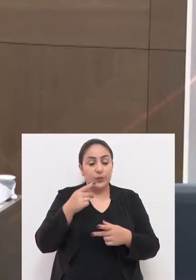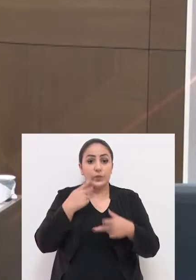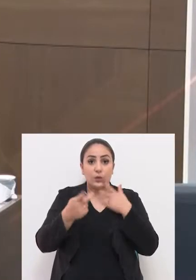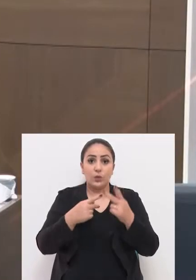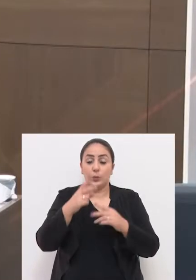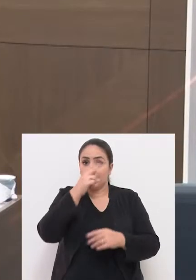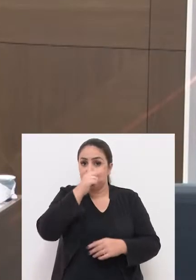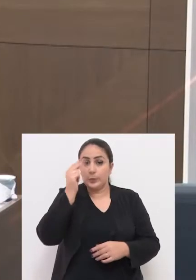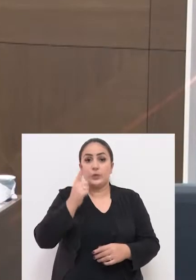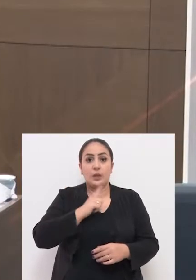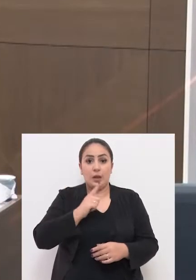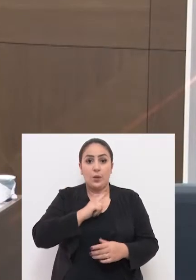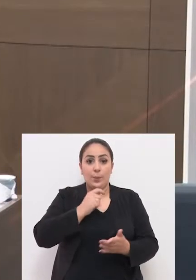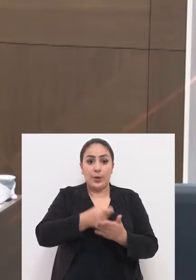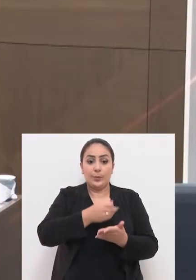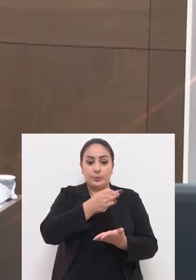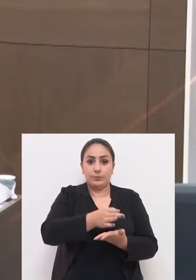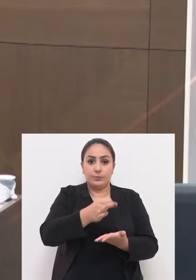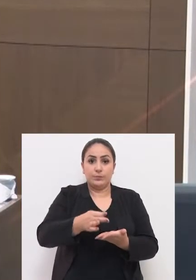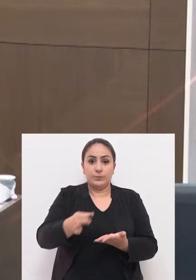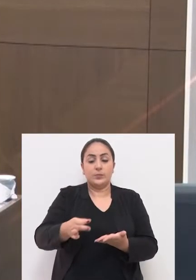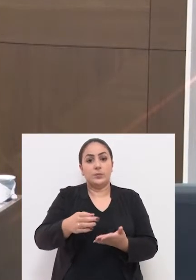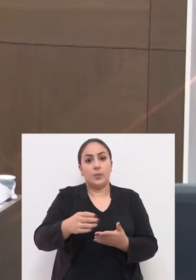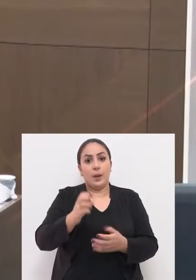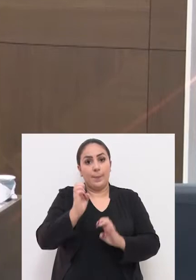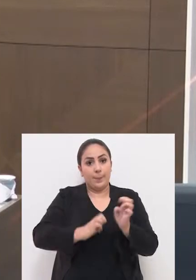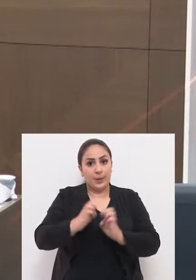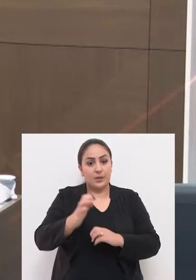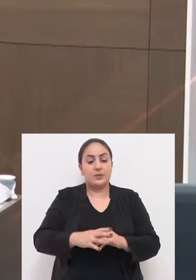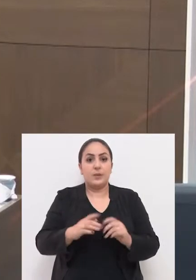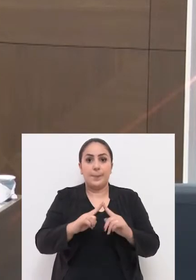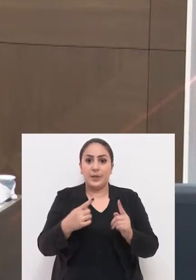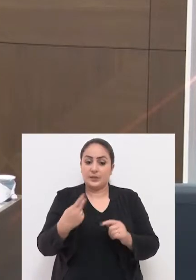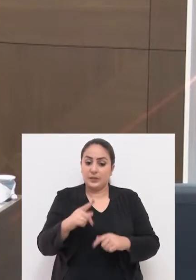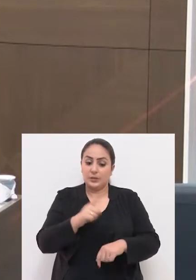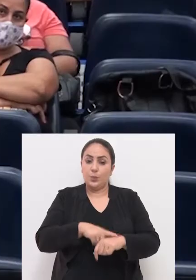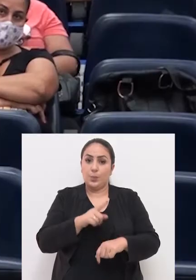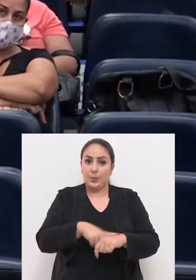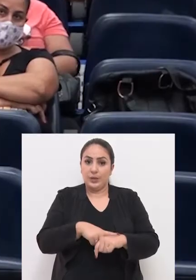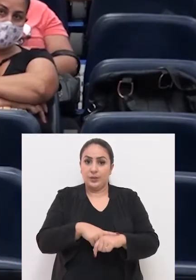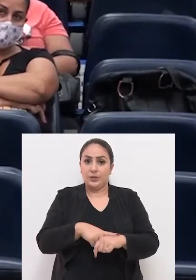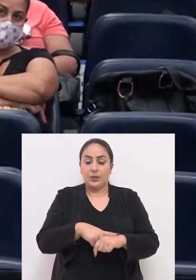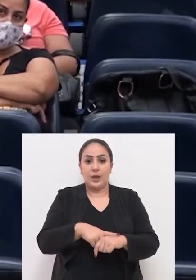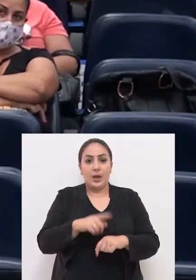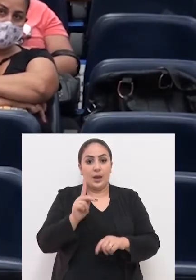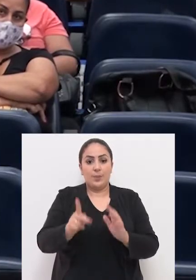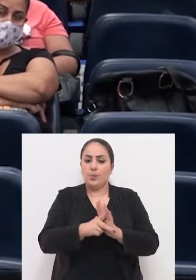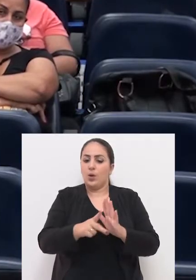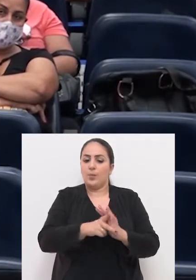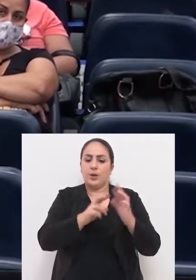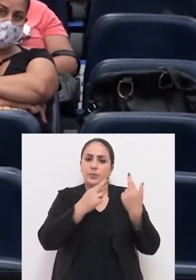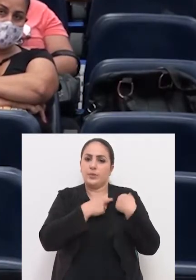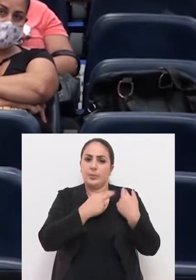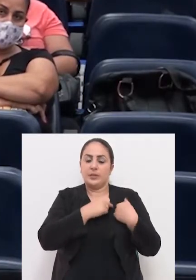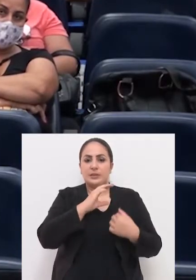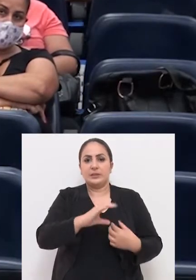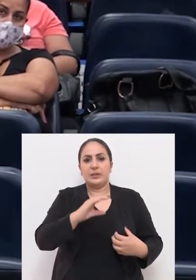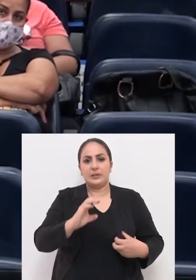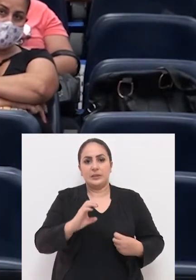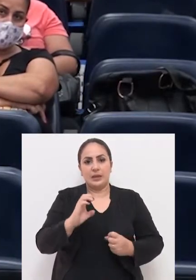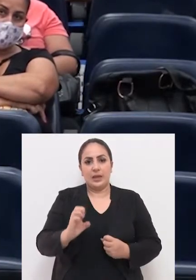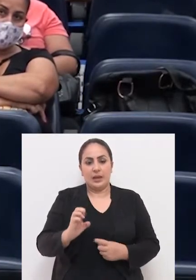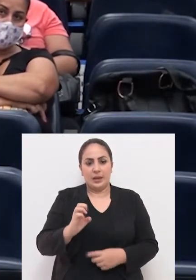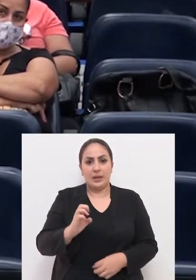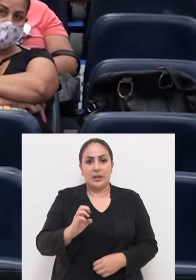parlamentar informou que o município está com os pagamentos em dia com a empresa e que, neste momento, cabe à